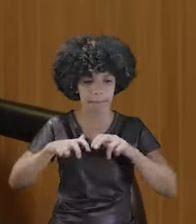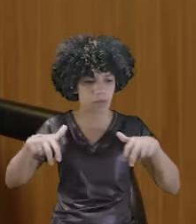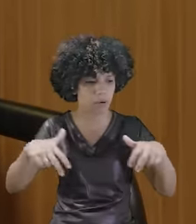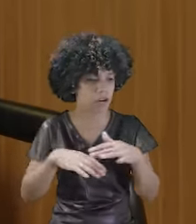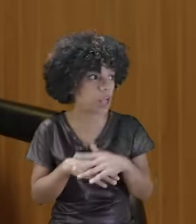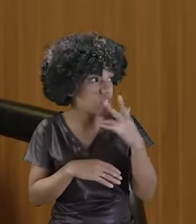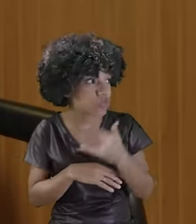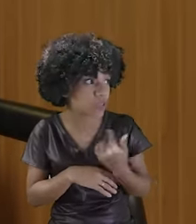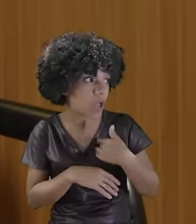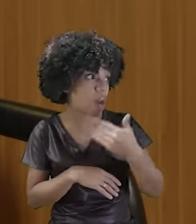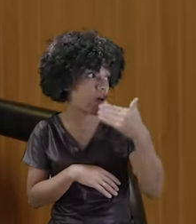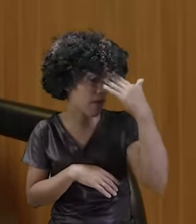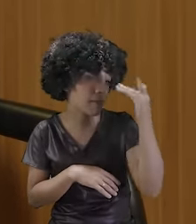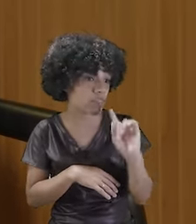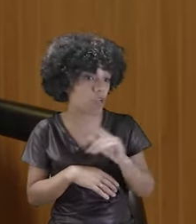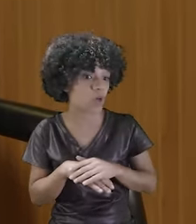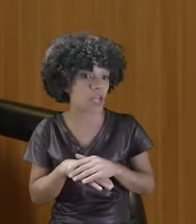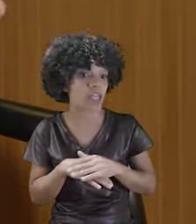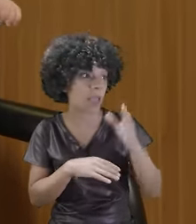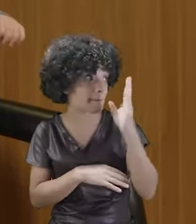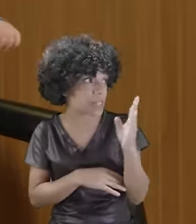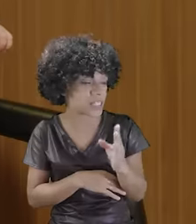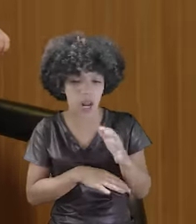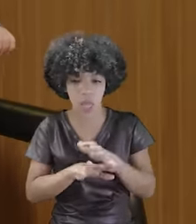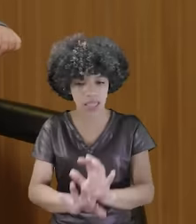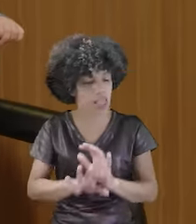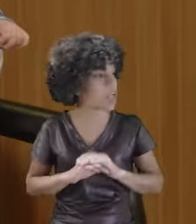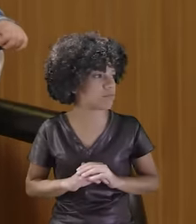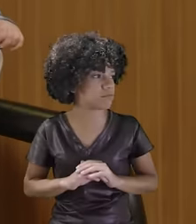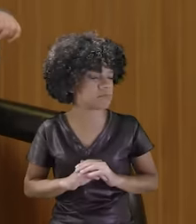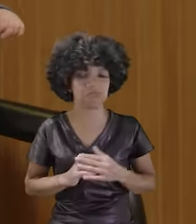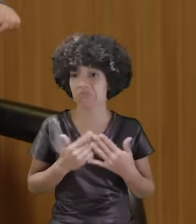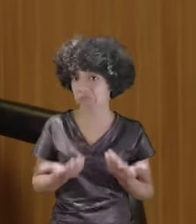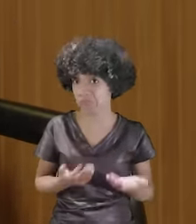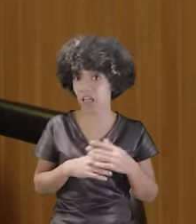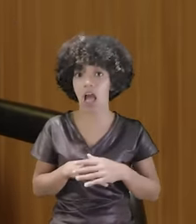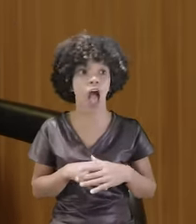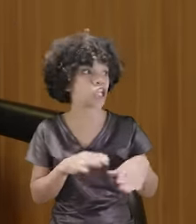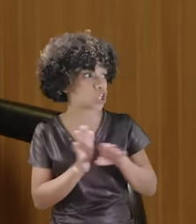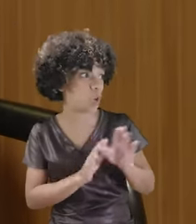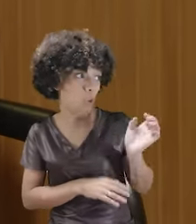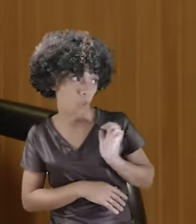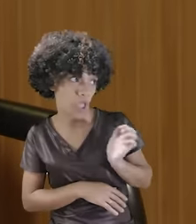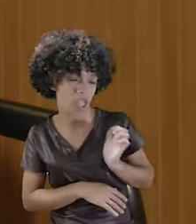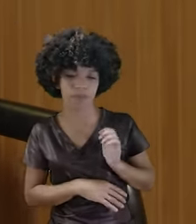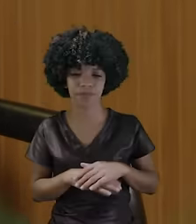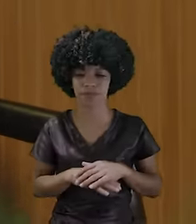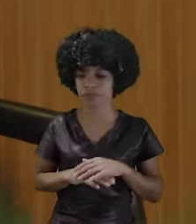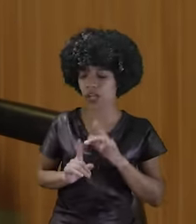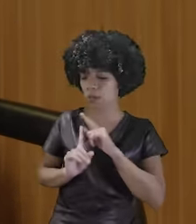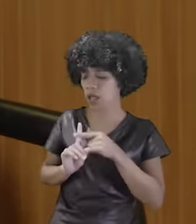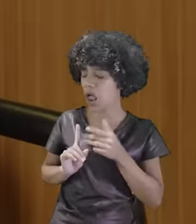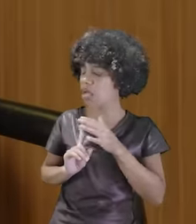aí eles nem mexe o que os o árabe eles acho que o brasileira fez um modelo assim aí tá aí chegou um gay ele passou uma